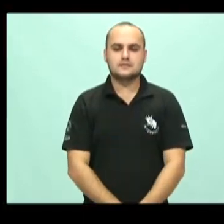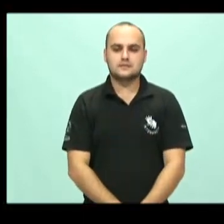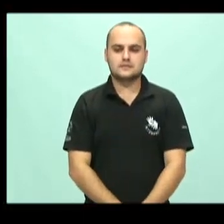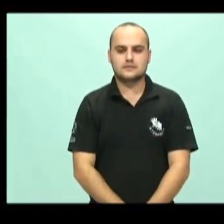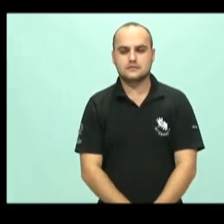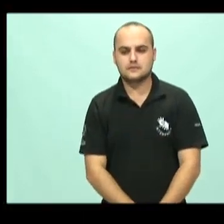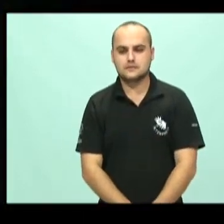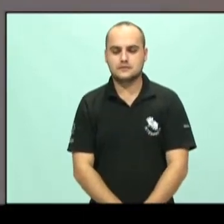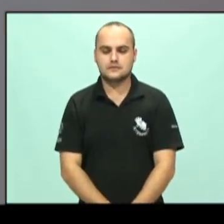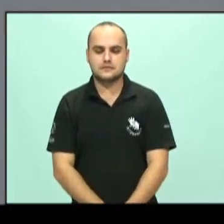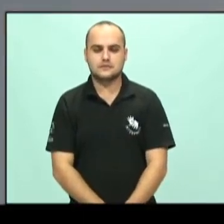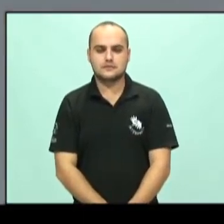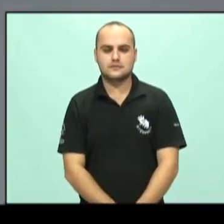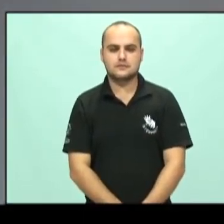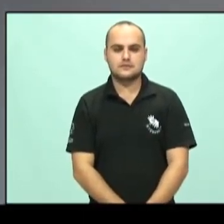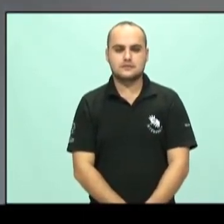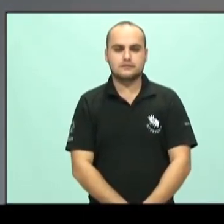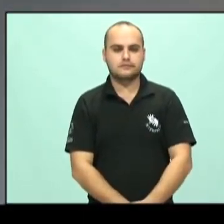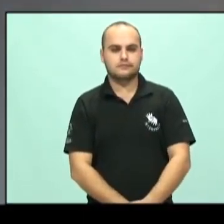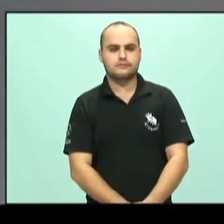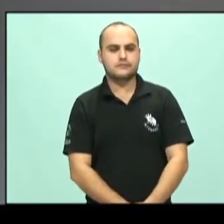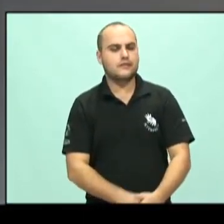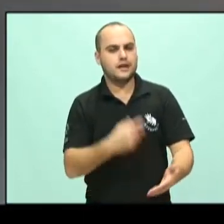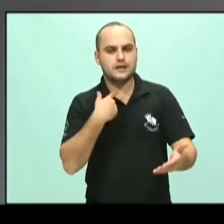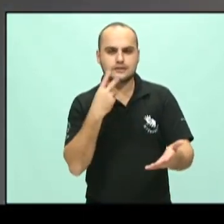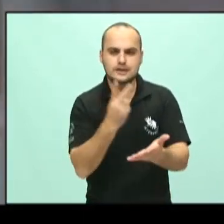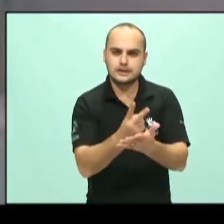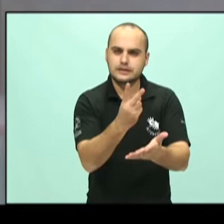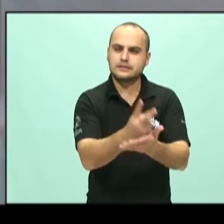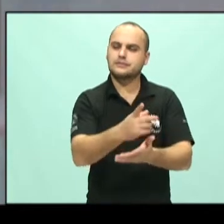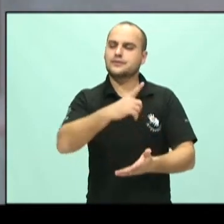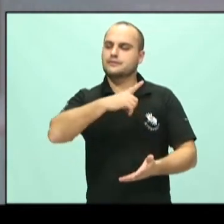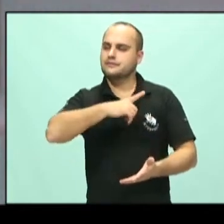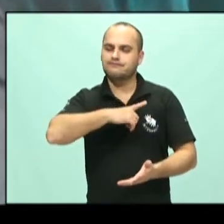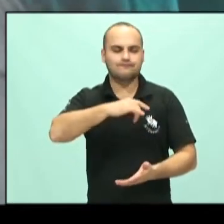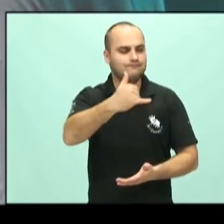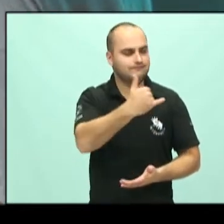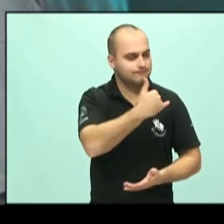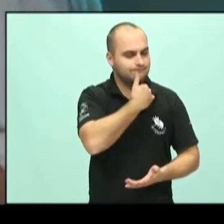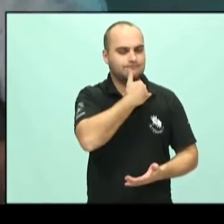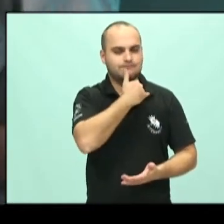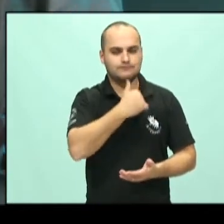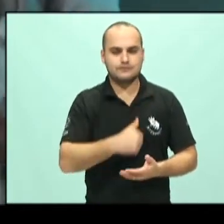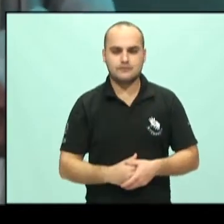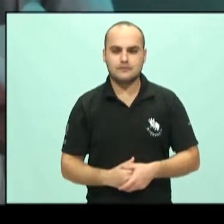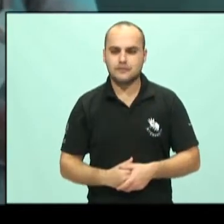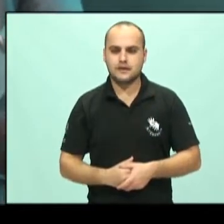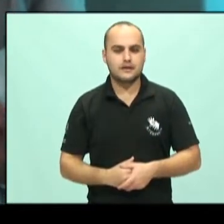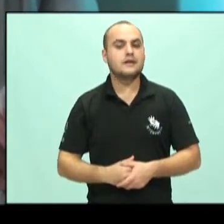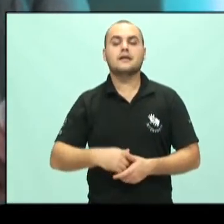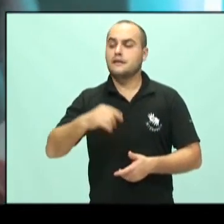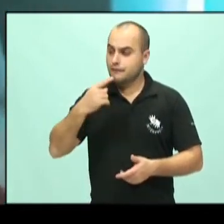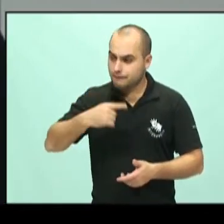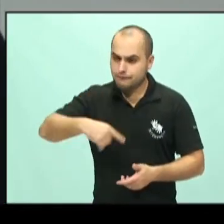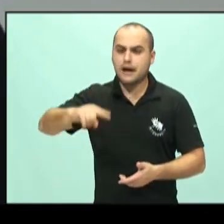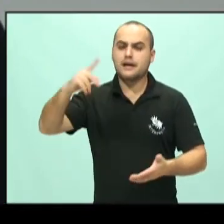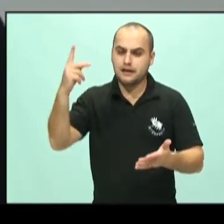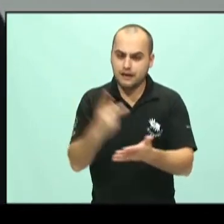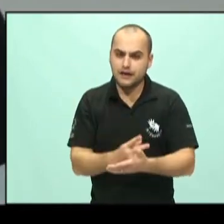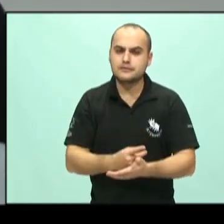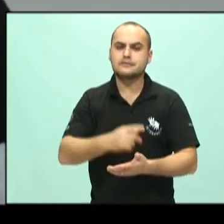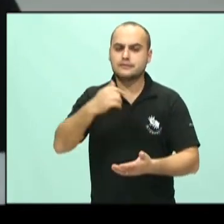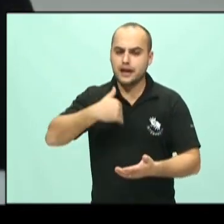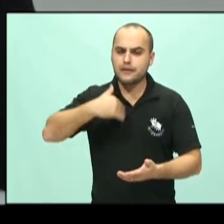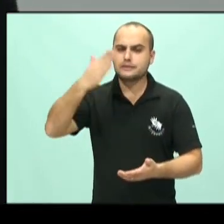Eu odeio conhecer gente. Eu sempre me decepciono. Não vai dar certo. Eu sei que não vai